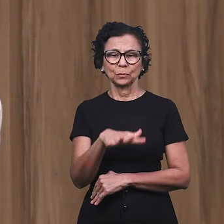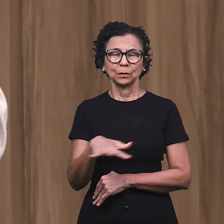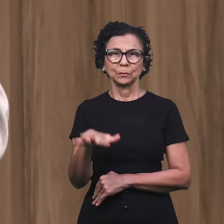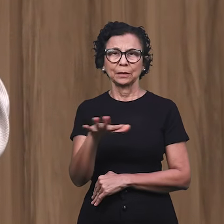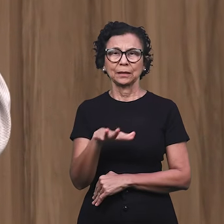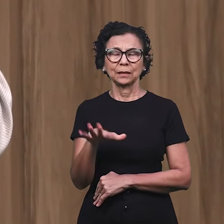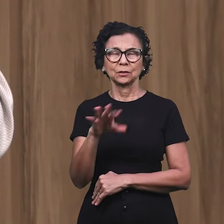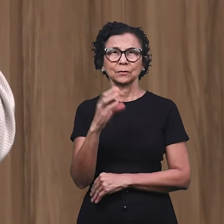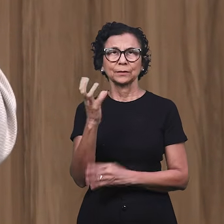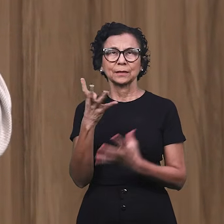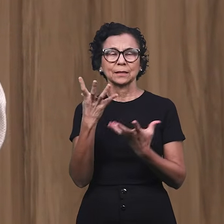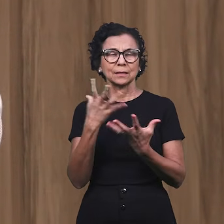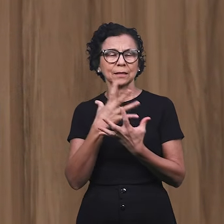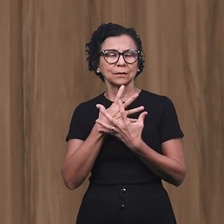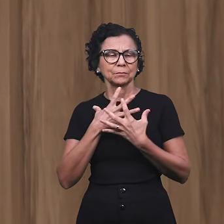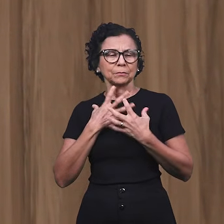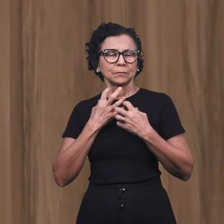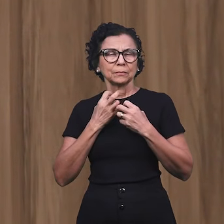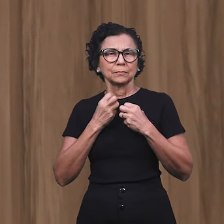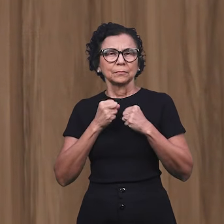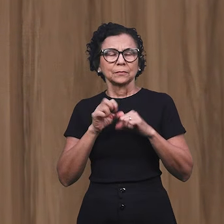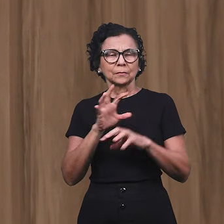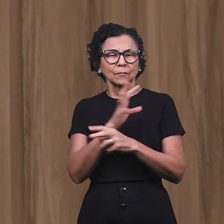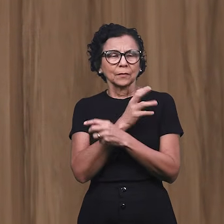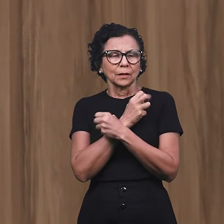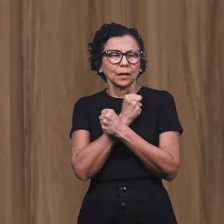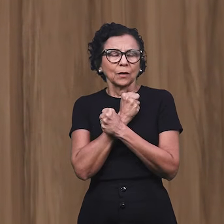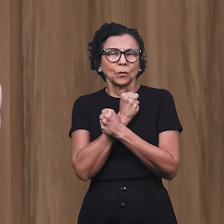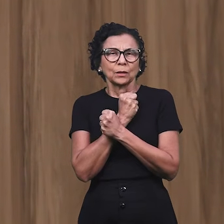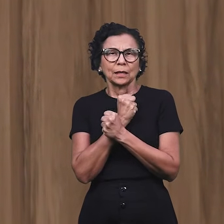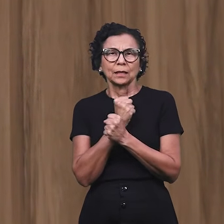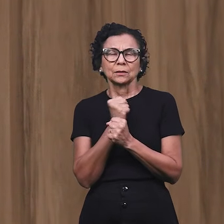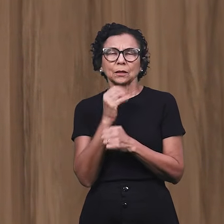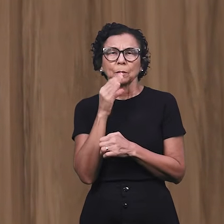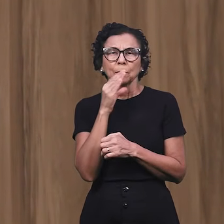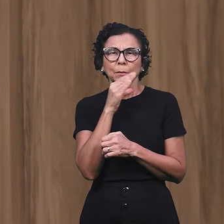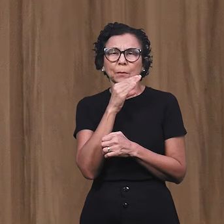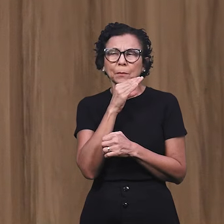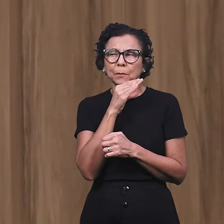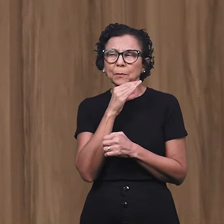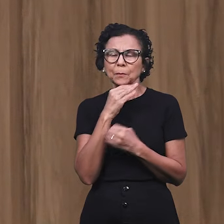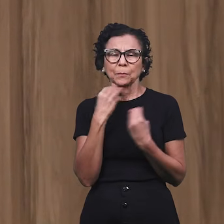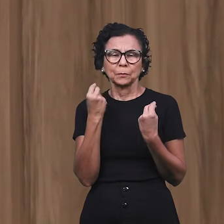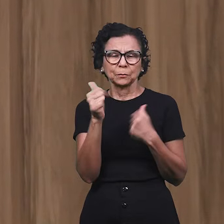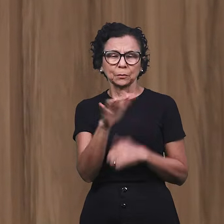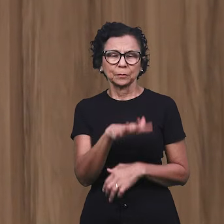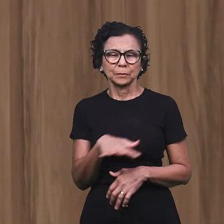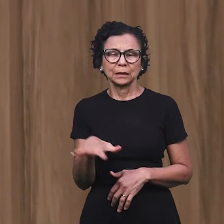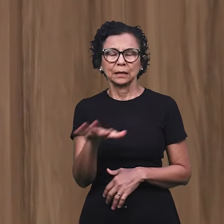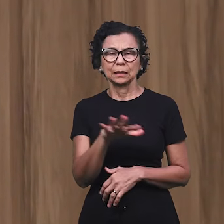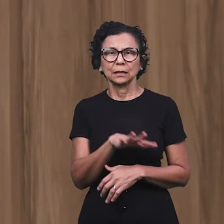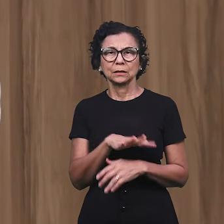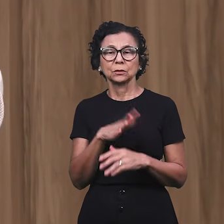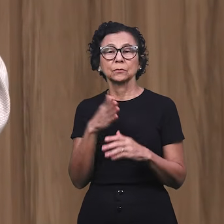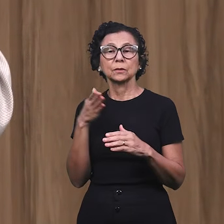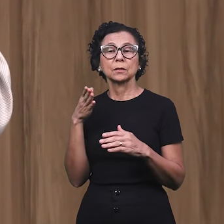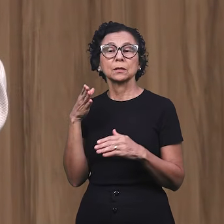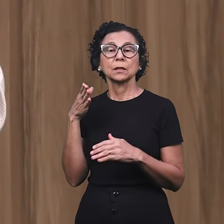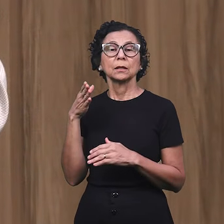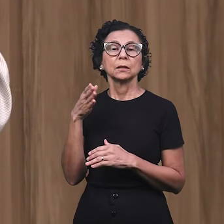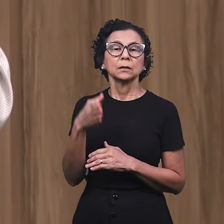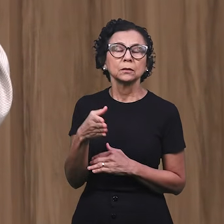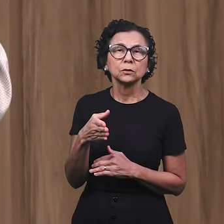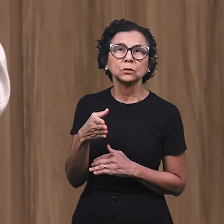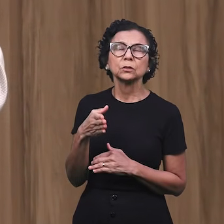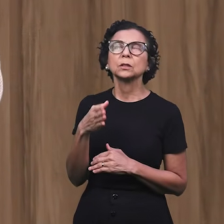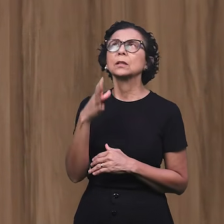ela é acolhedora, como eles falam, né? A madeira aquece o ambiente. Porque você